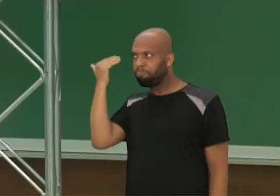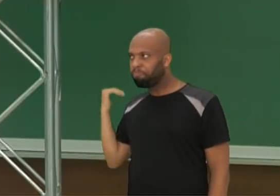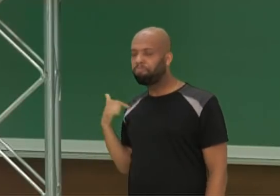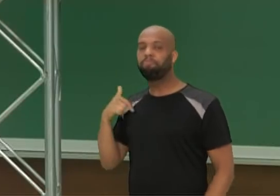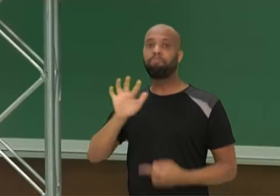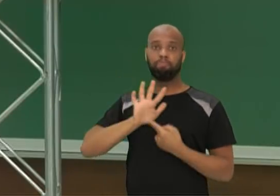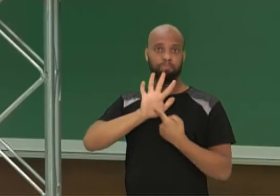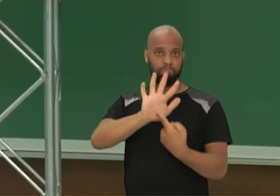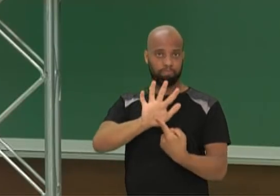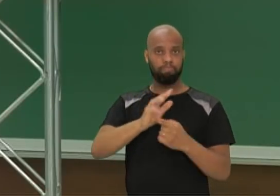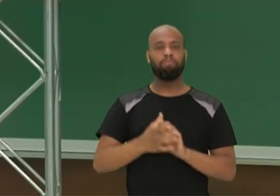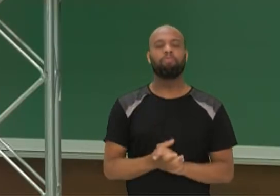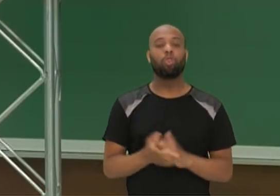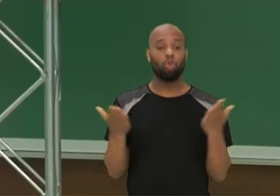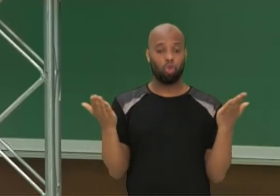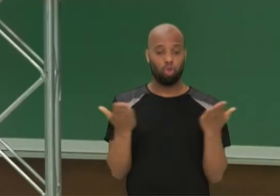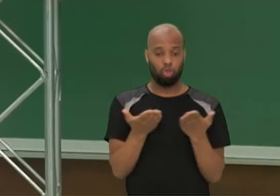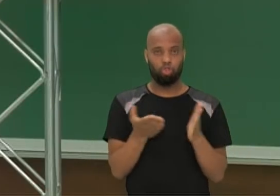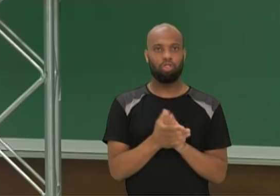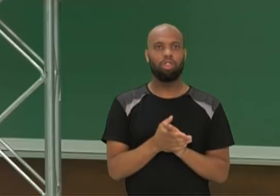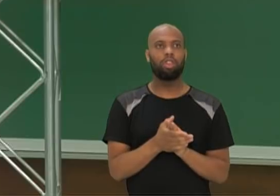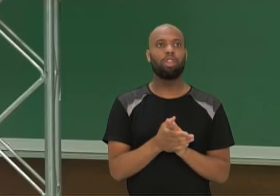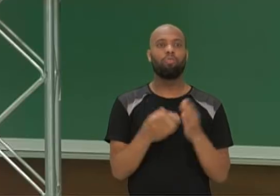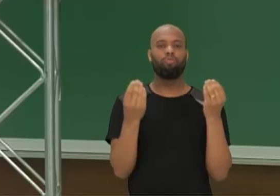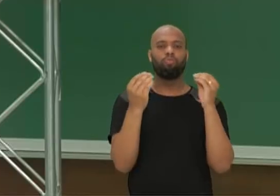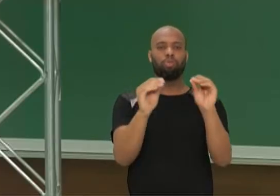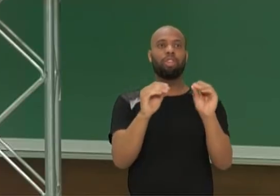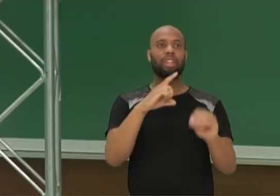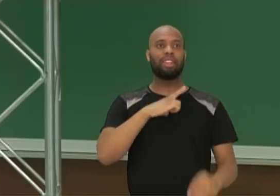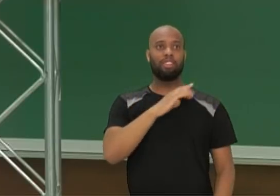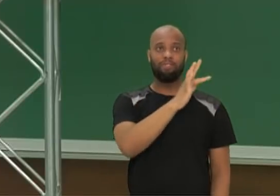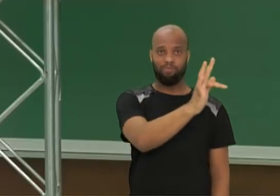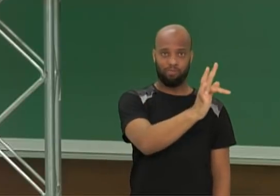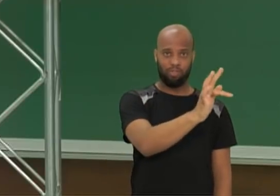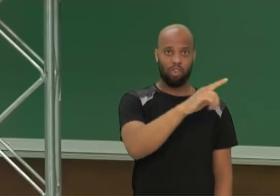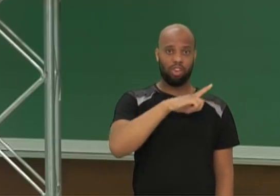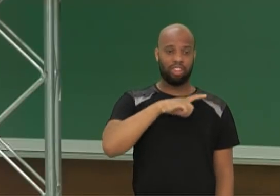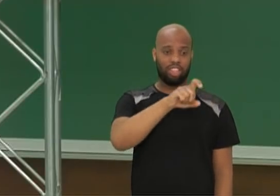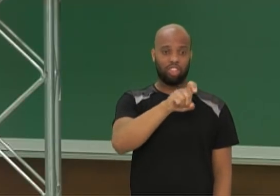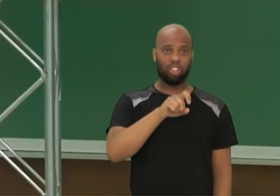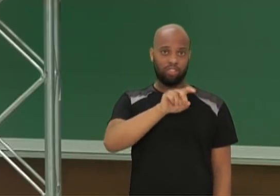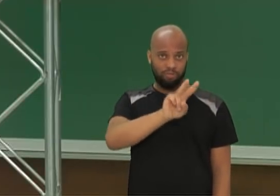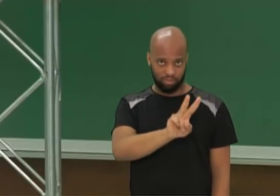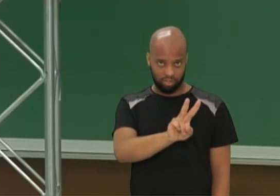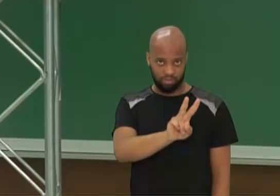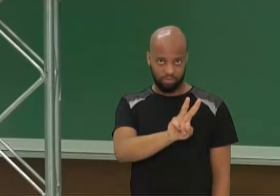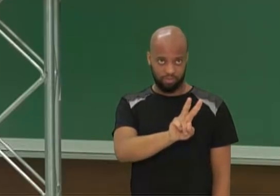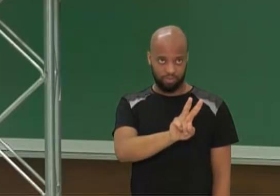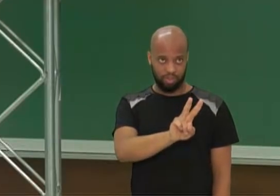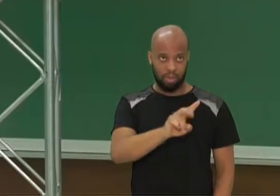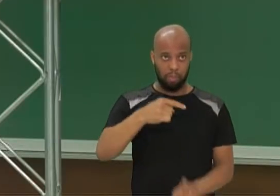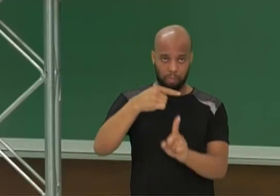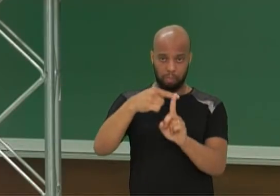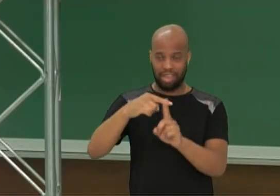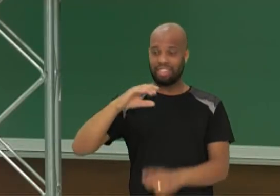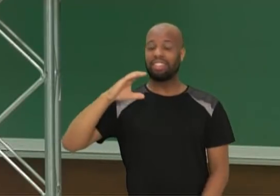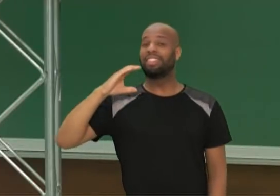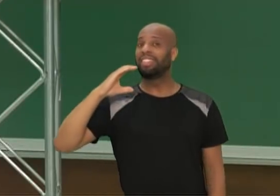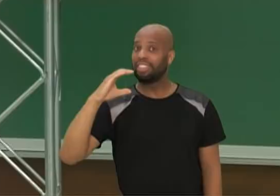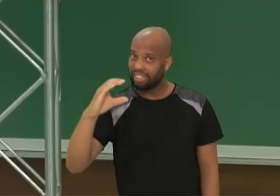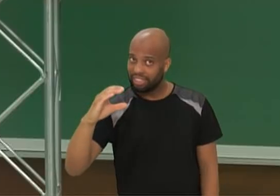que nós passamos aqui hoje, eu coloquei para vocês que o foco vai ter coordenadas o quê? X do foco mais o valor de